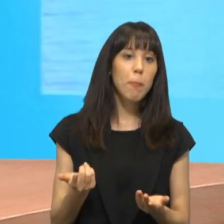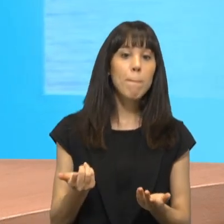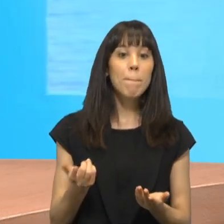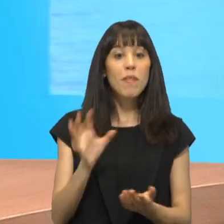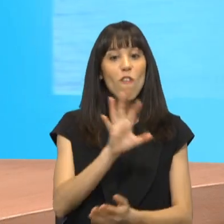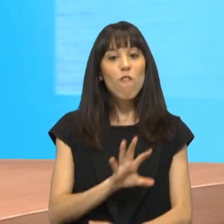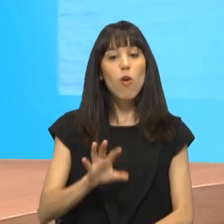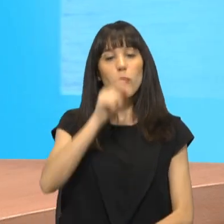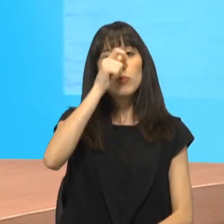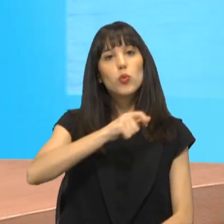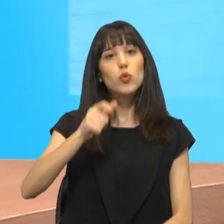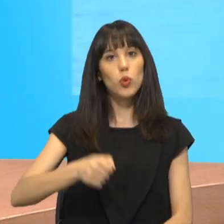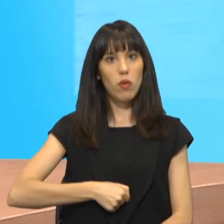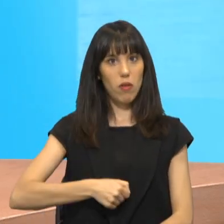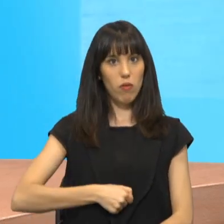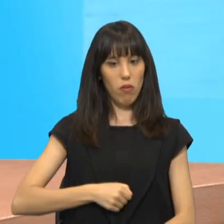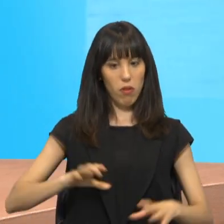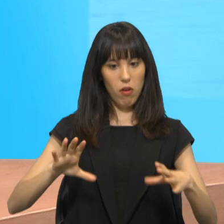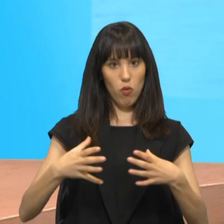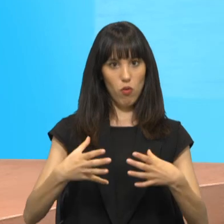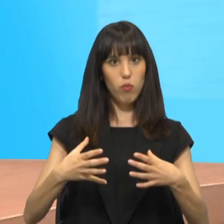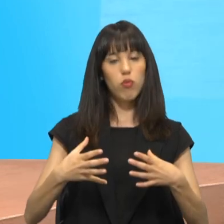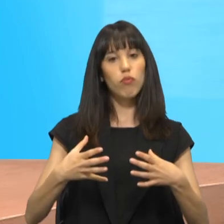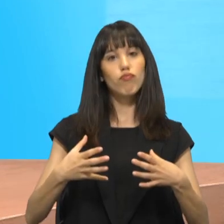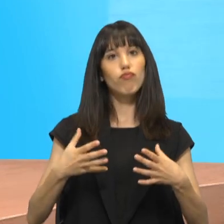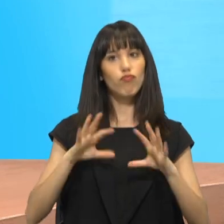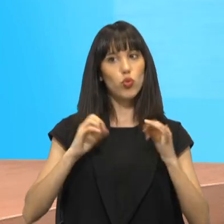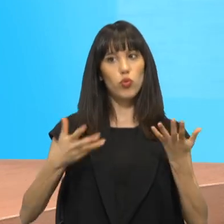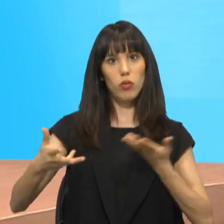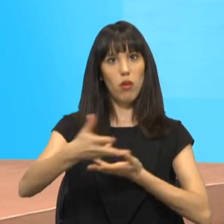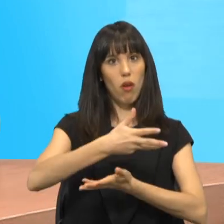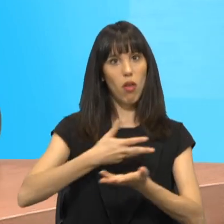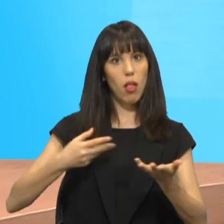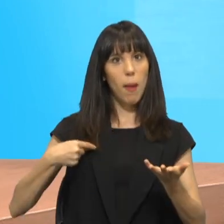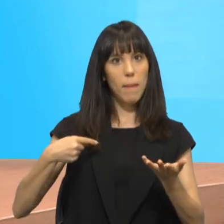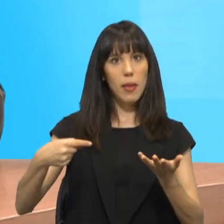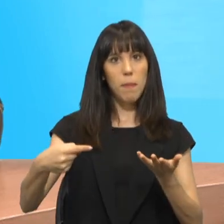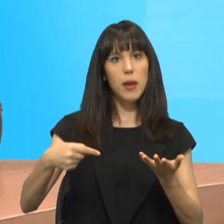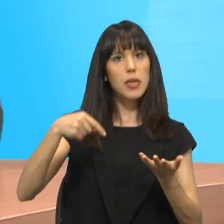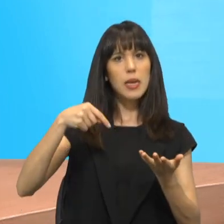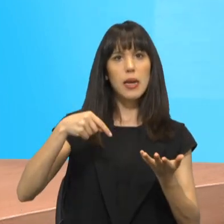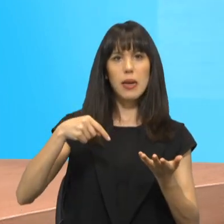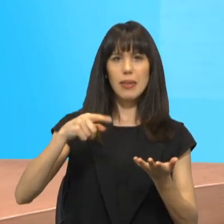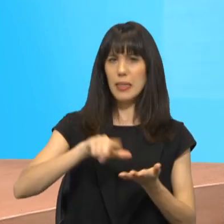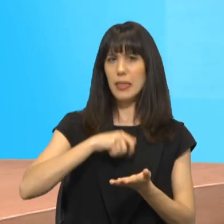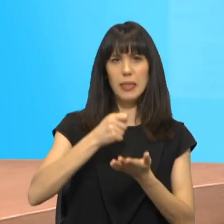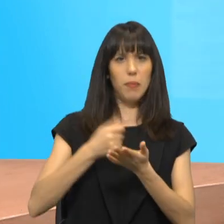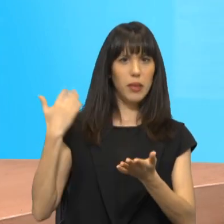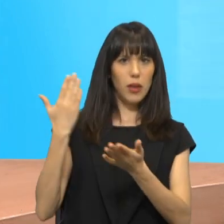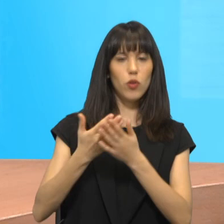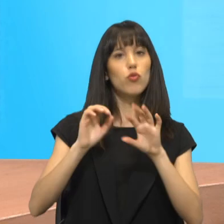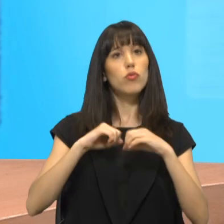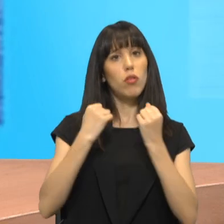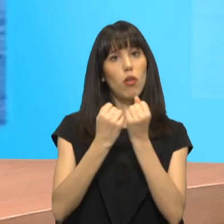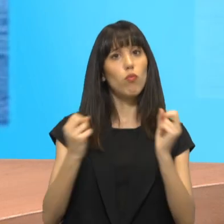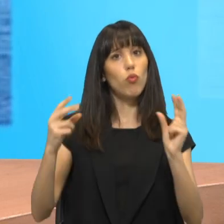dos católicos sociais, que desde sempre, vamos dizer, na sociedade